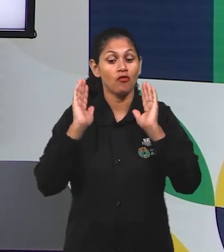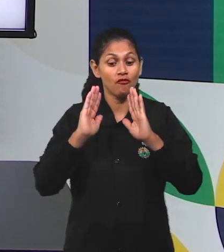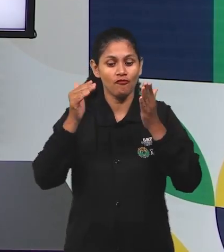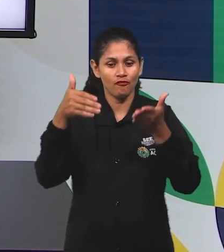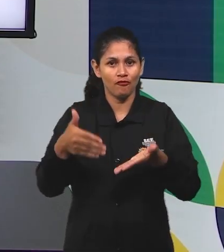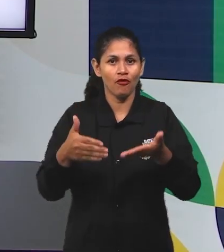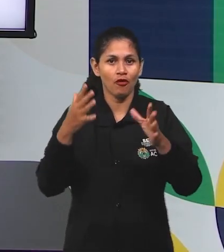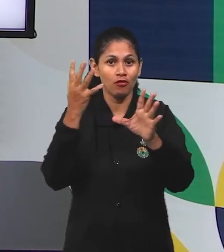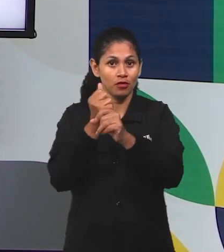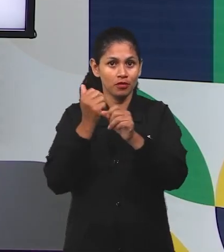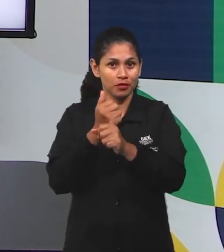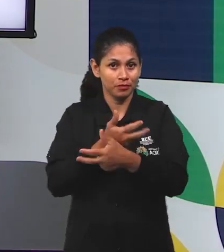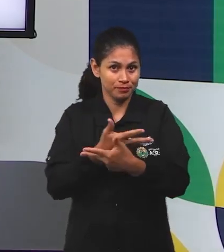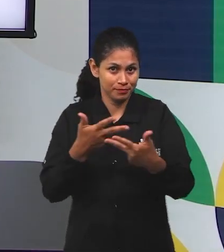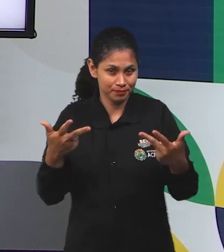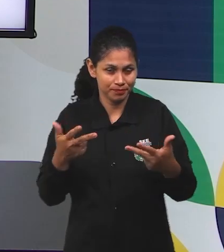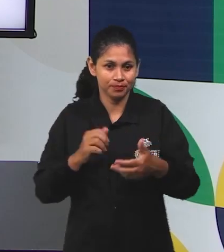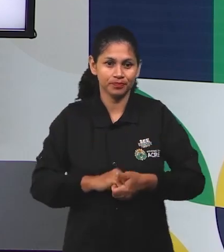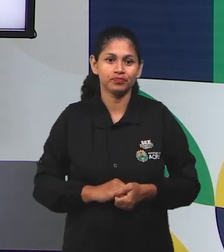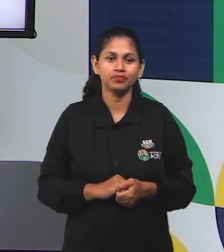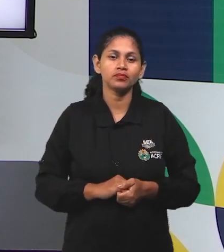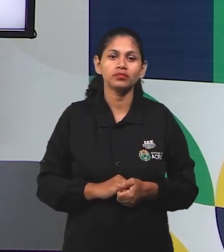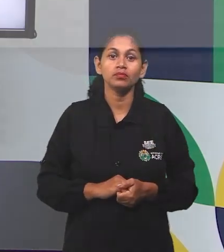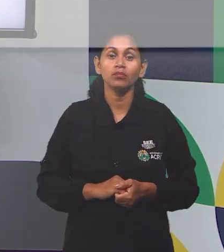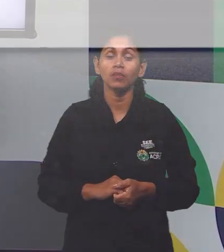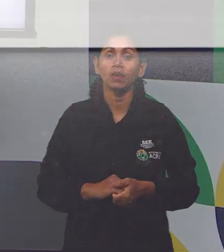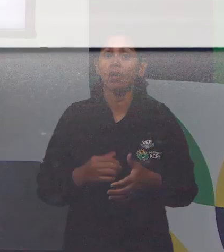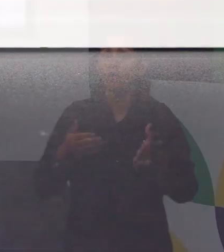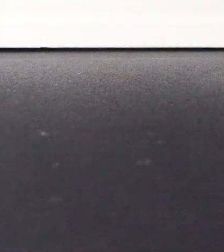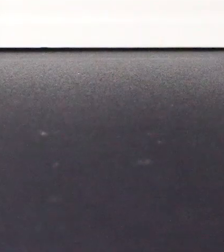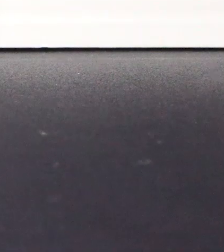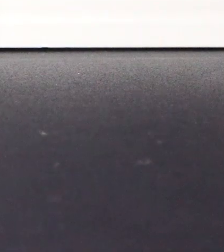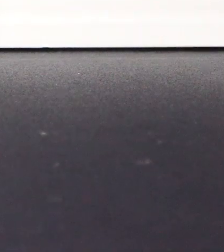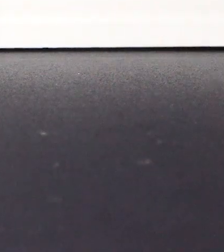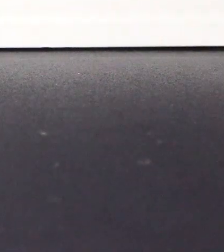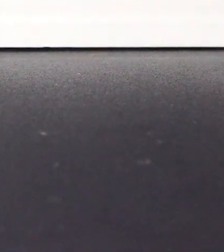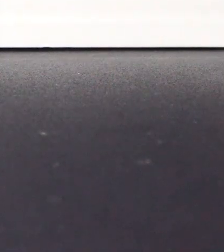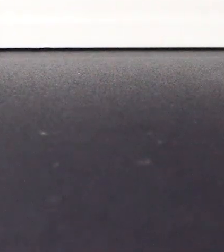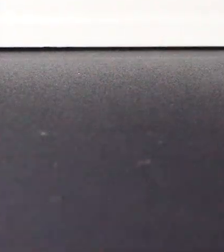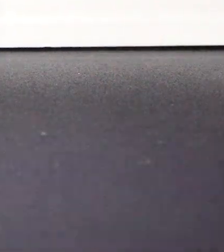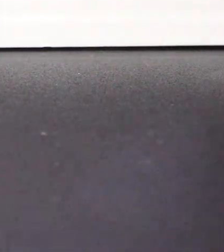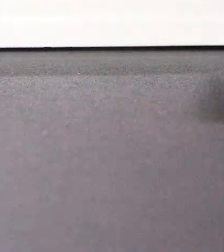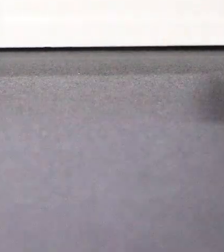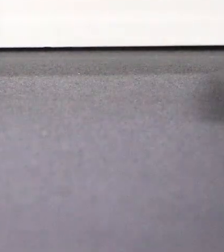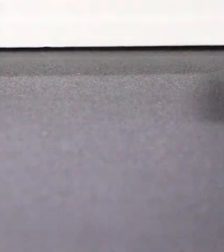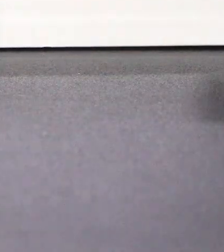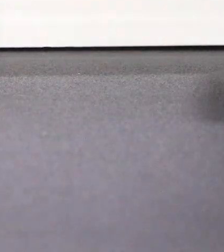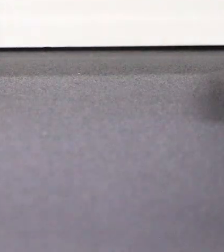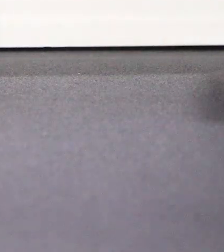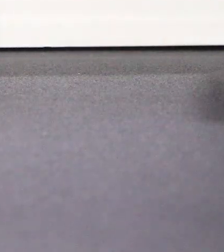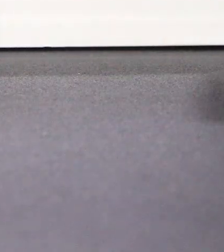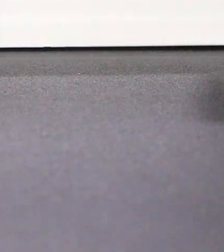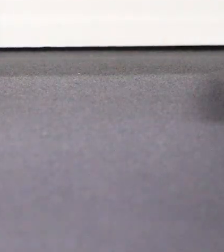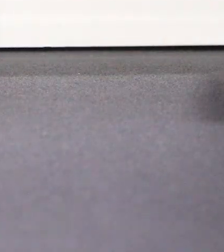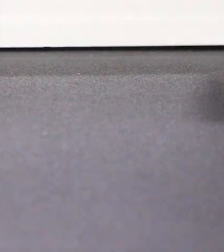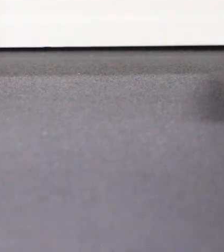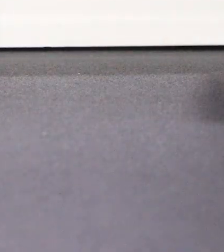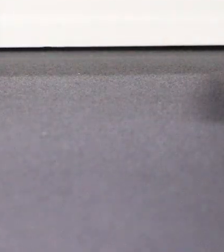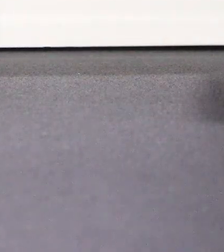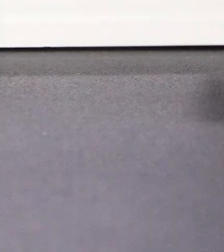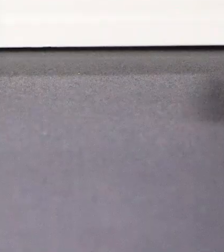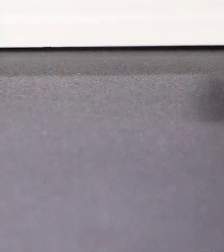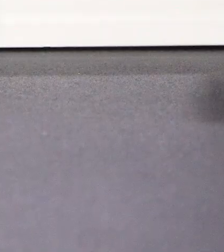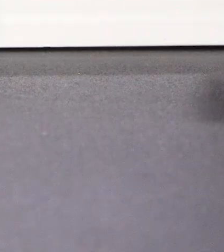olha só, esse segundo projeto aqui, ele é um medidor de velocidade. Ou seja, ele é